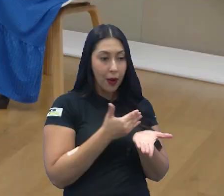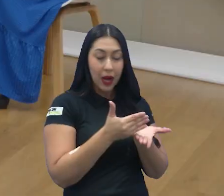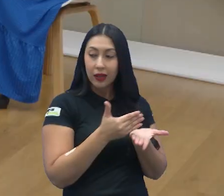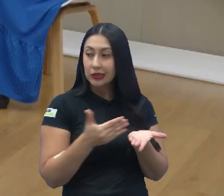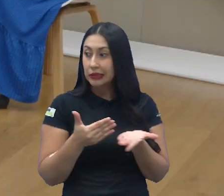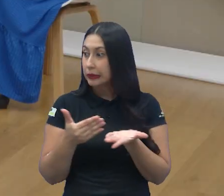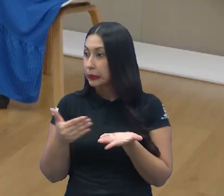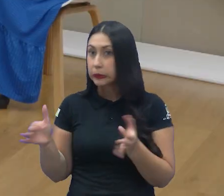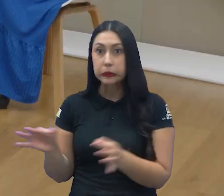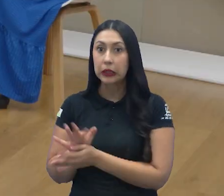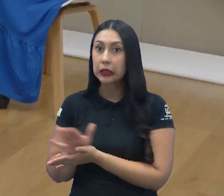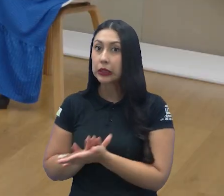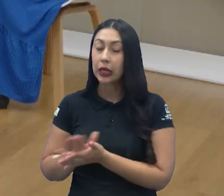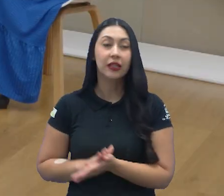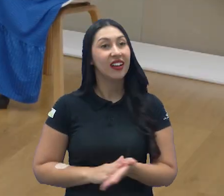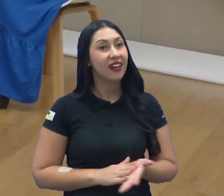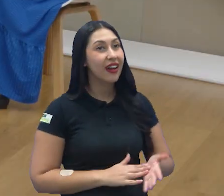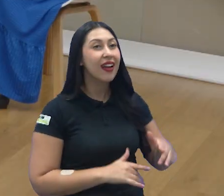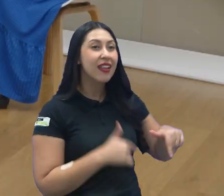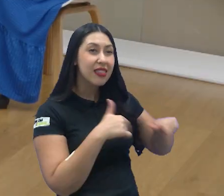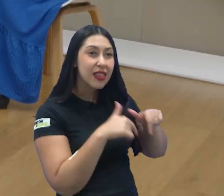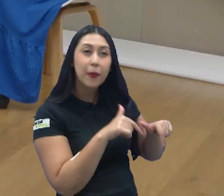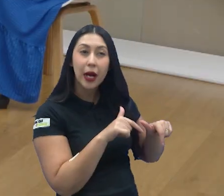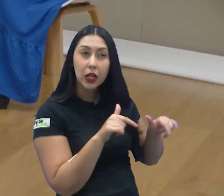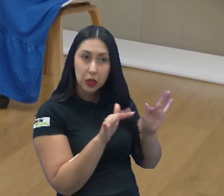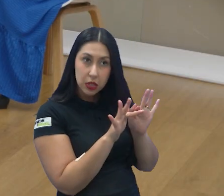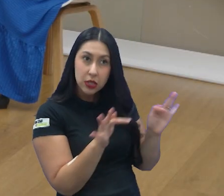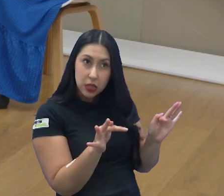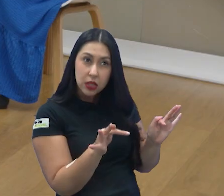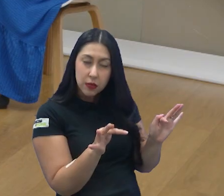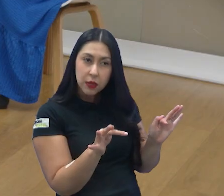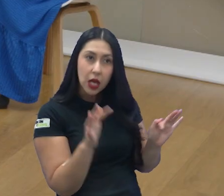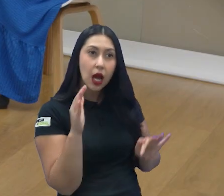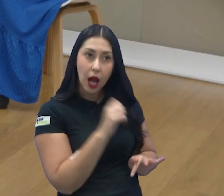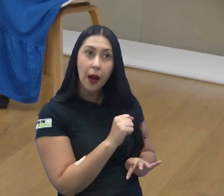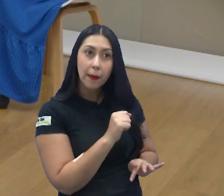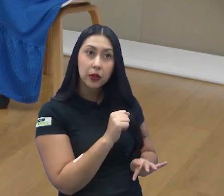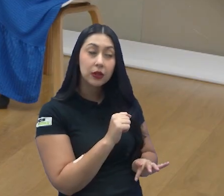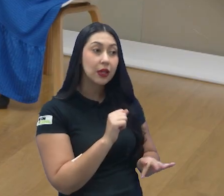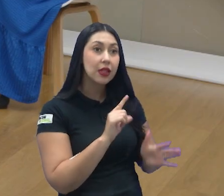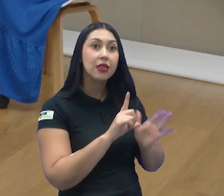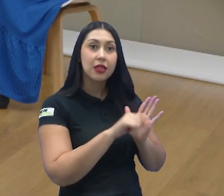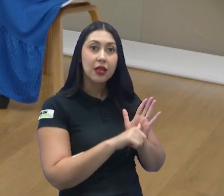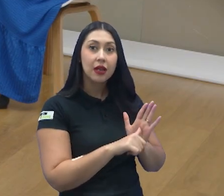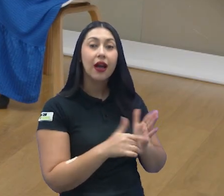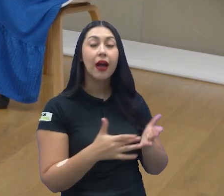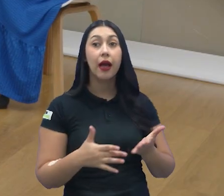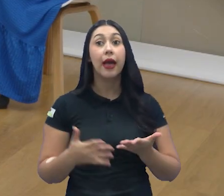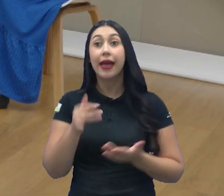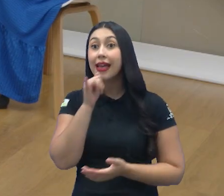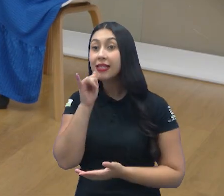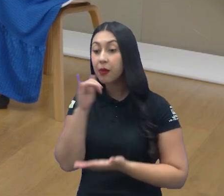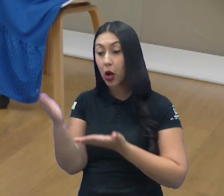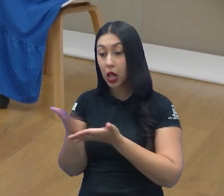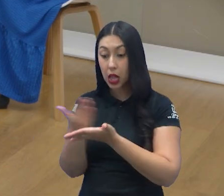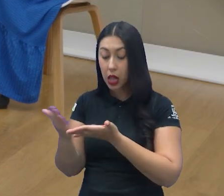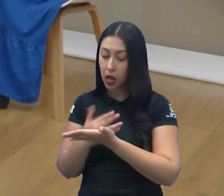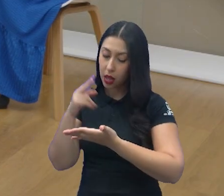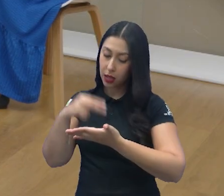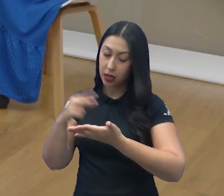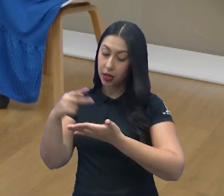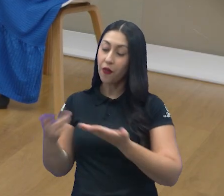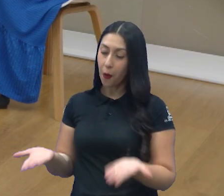tarefas pequenas. Tarefas né? pequenas. É um desafio. É. Mas concluindo, com certeza, ele vai ficar Sim, feliz. ler um livro até o final. Sim,